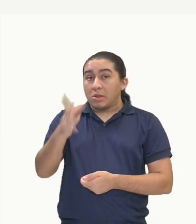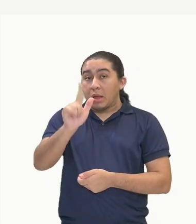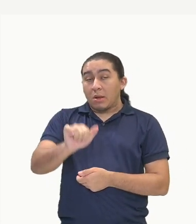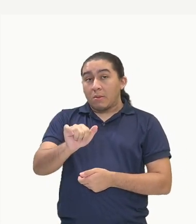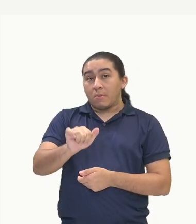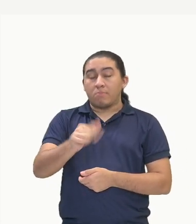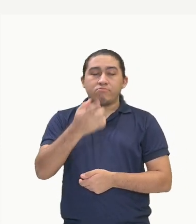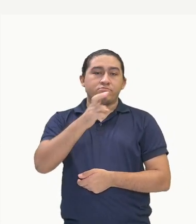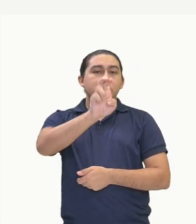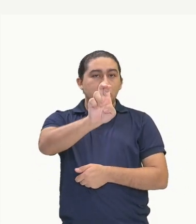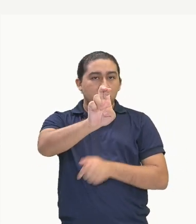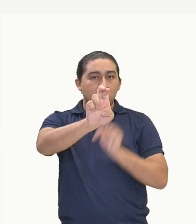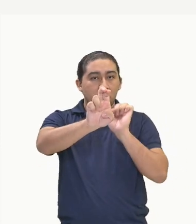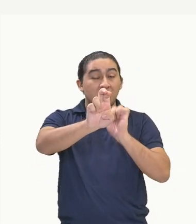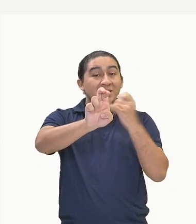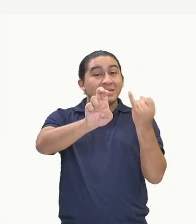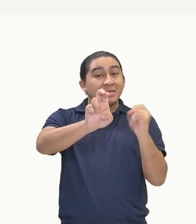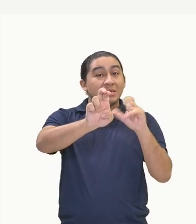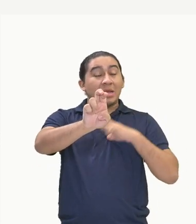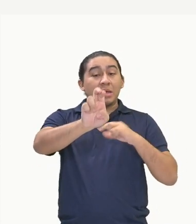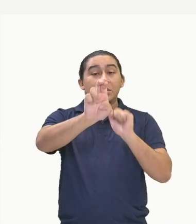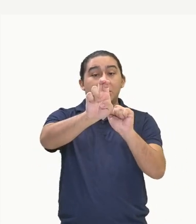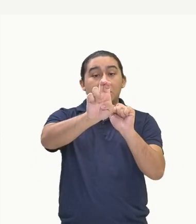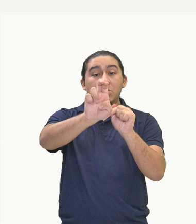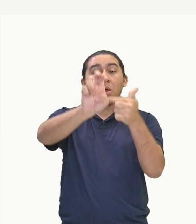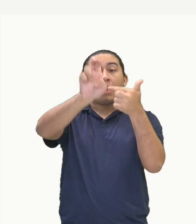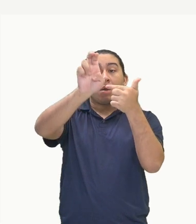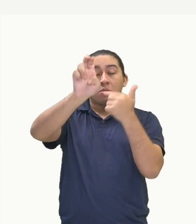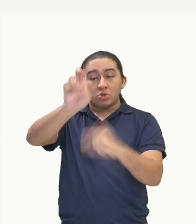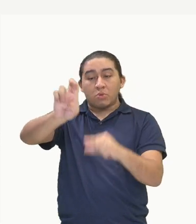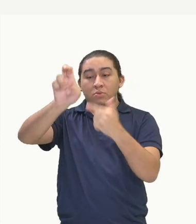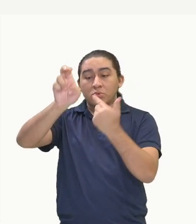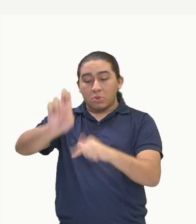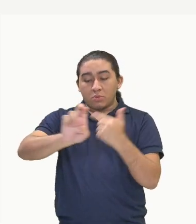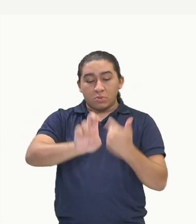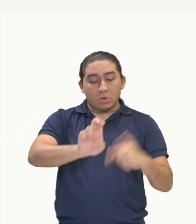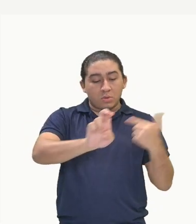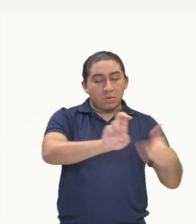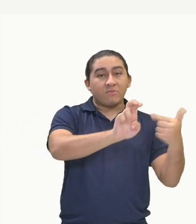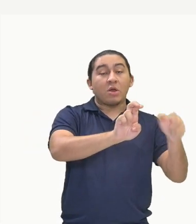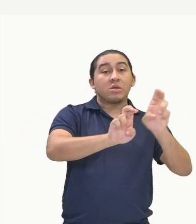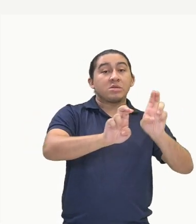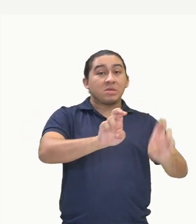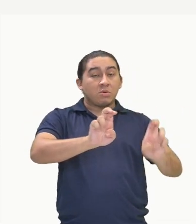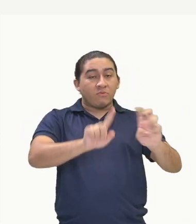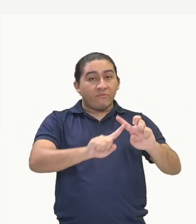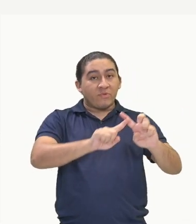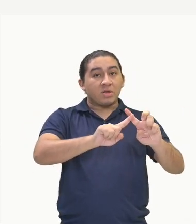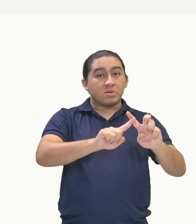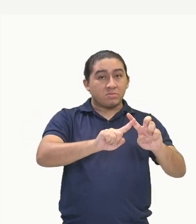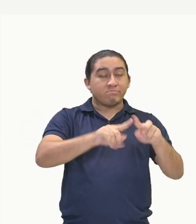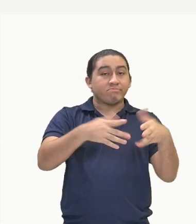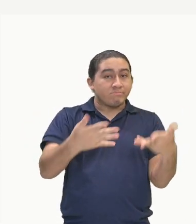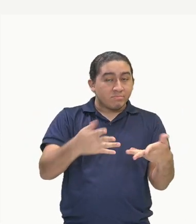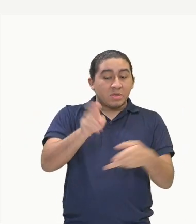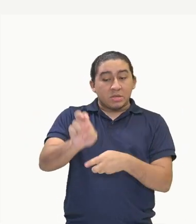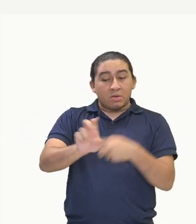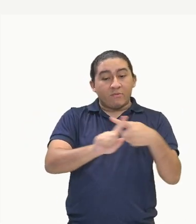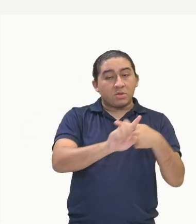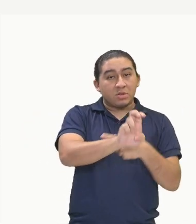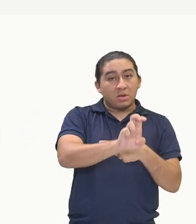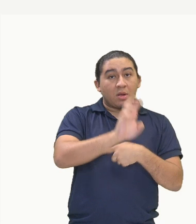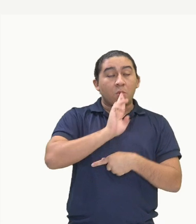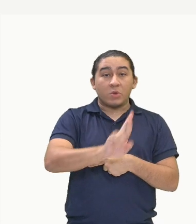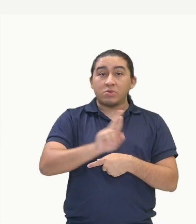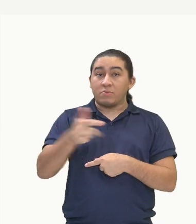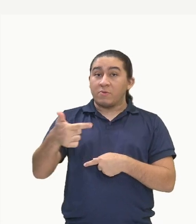Como eu tenho 5 partes pintadas em vermelho, então 5/6 vai ser 5 vezes 5, que é igual a